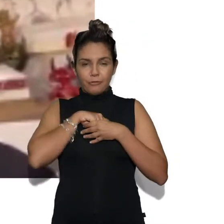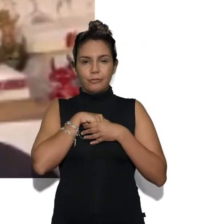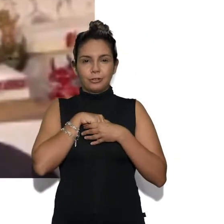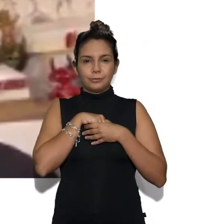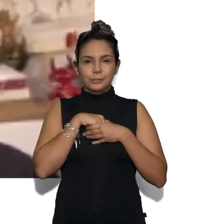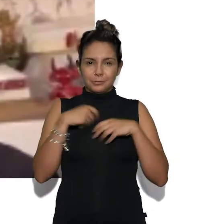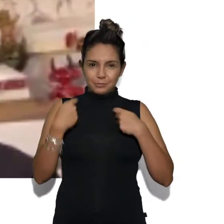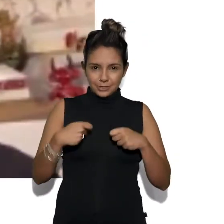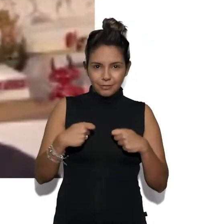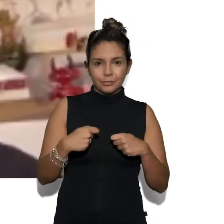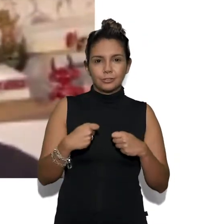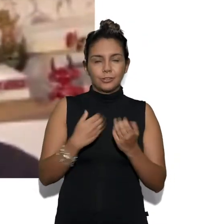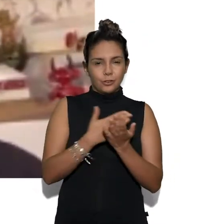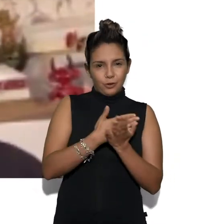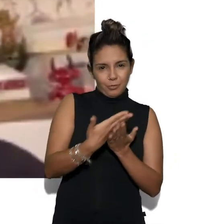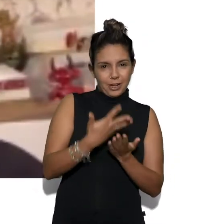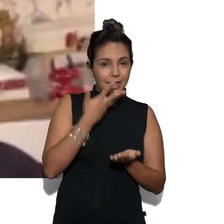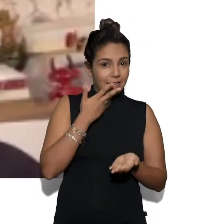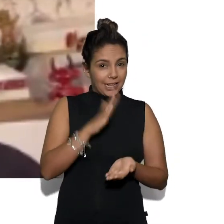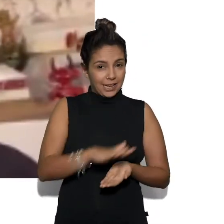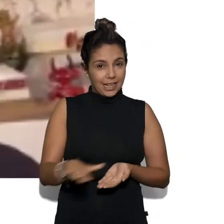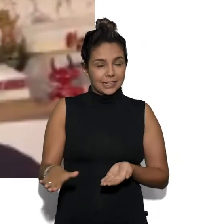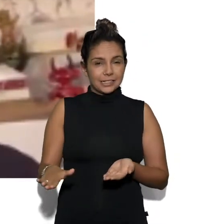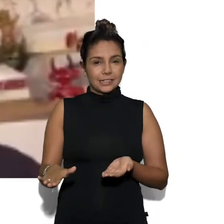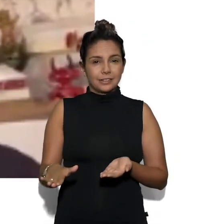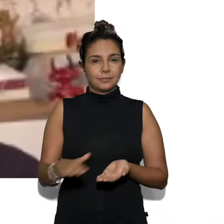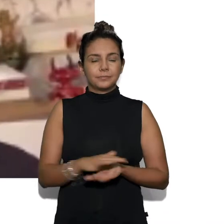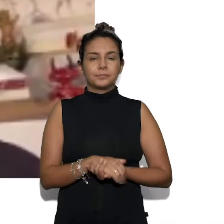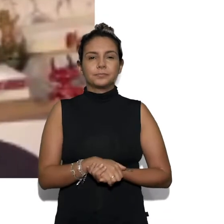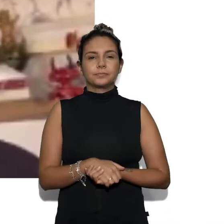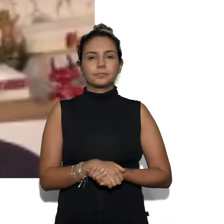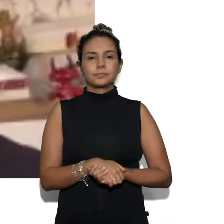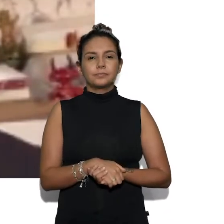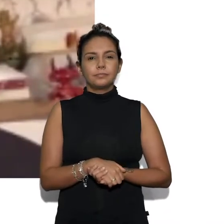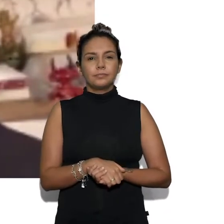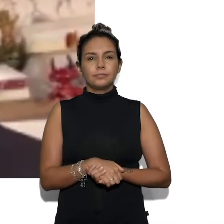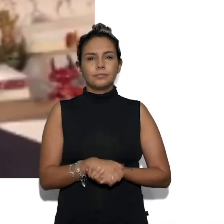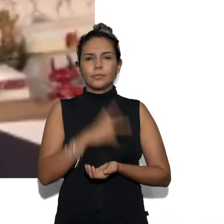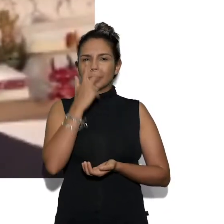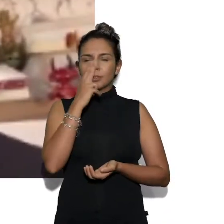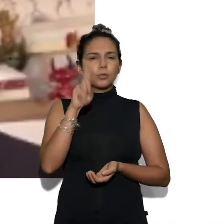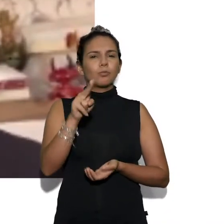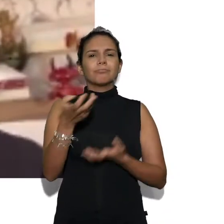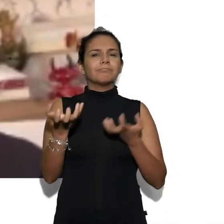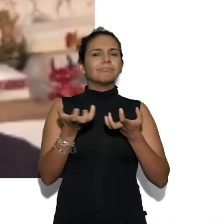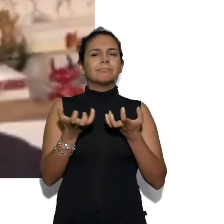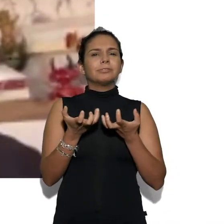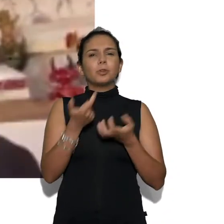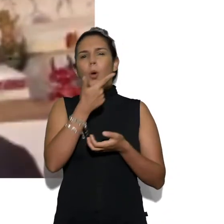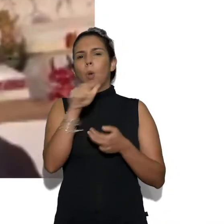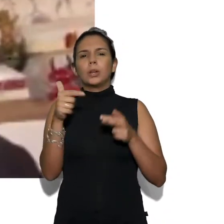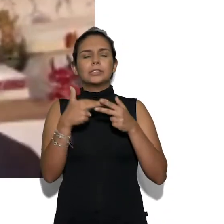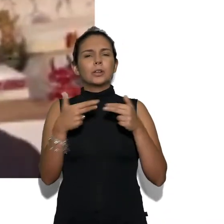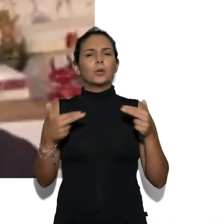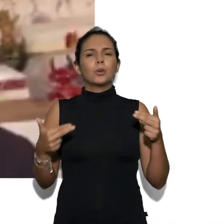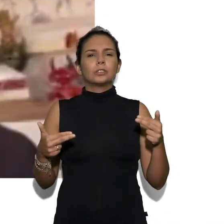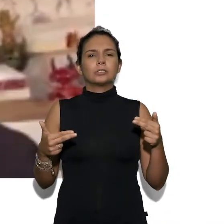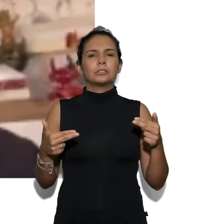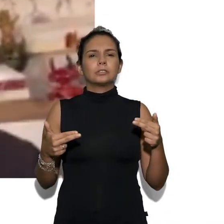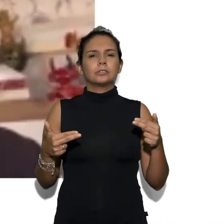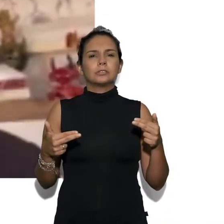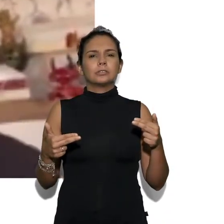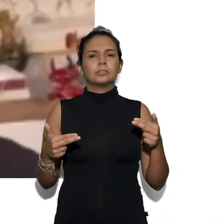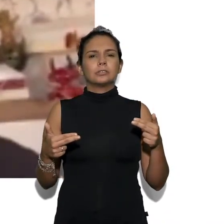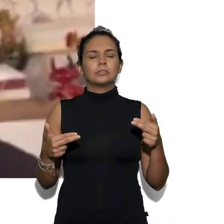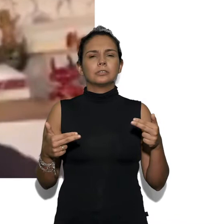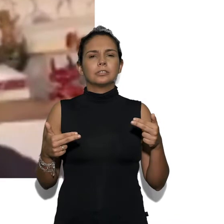isso precisava de começar na infância, isso precisava de passar pela infância. Eu acho que nunca quis ser outra coisa que não aquilo